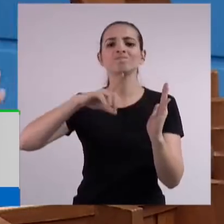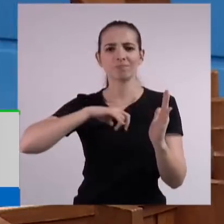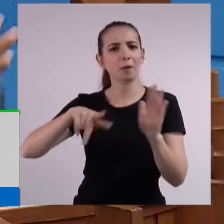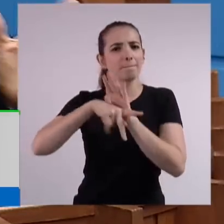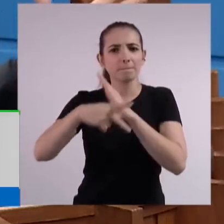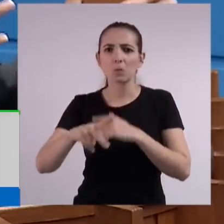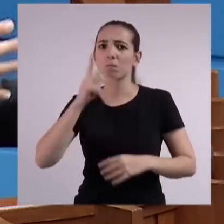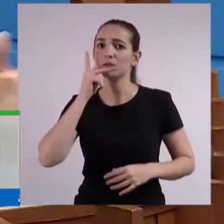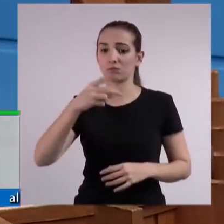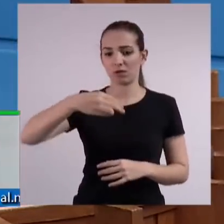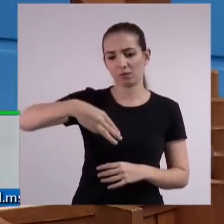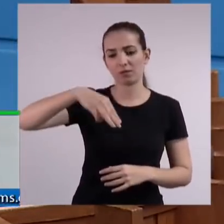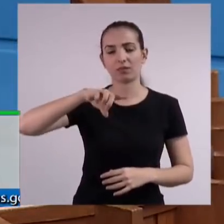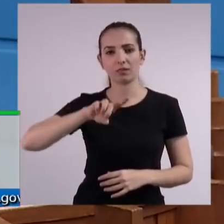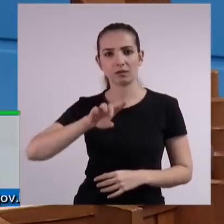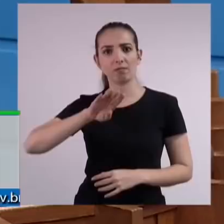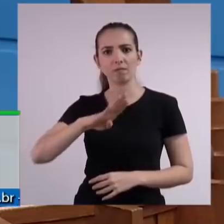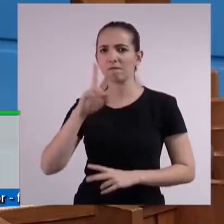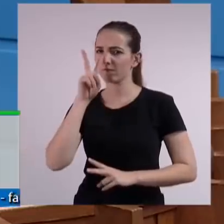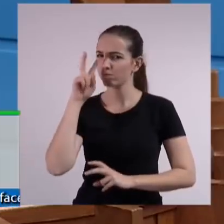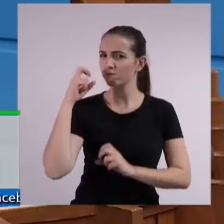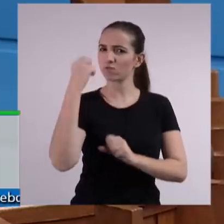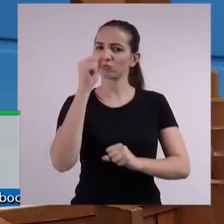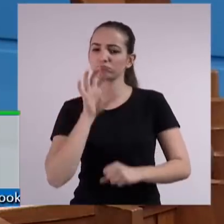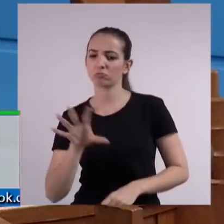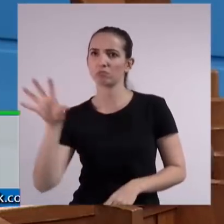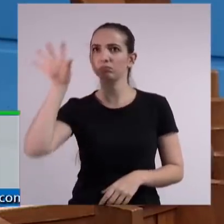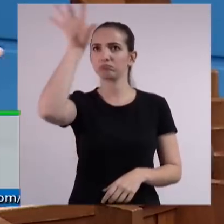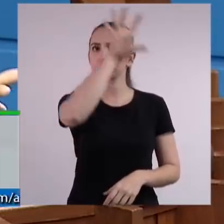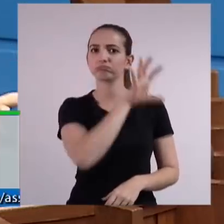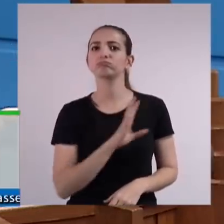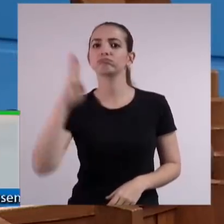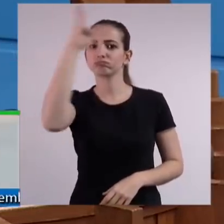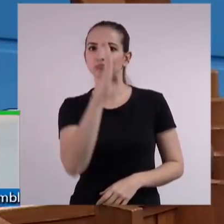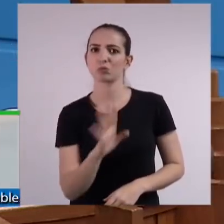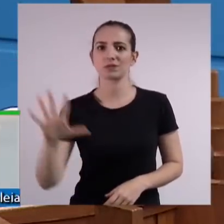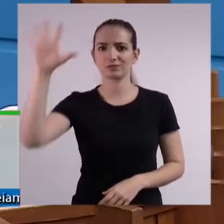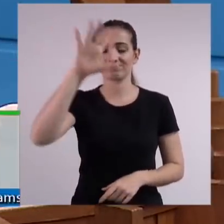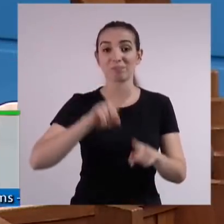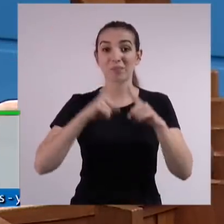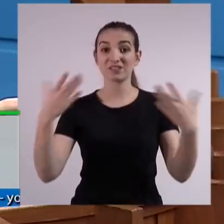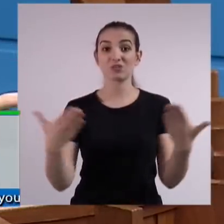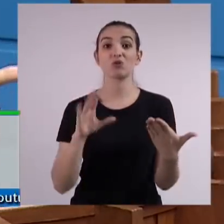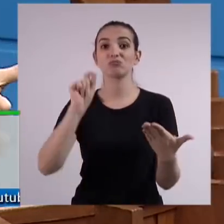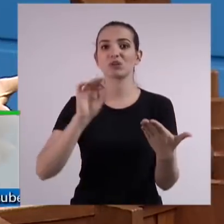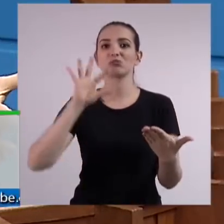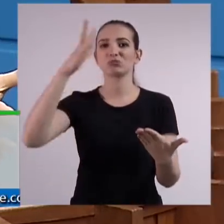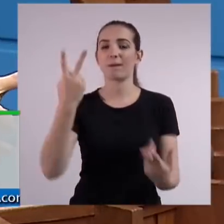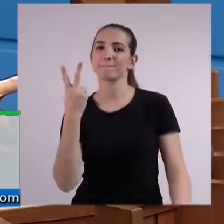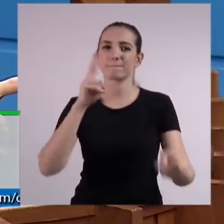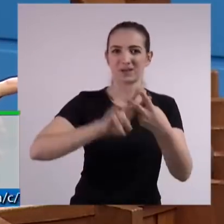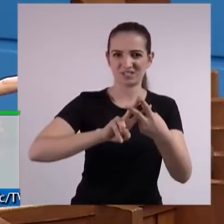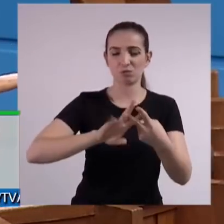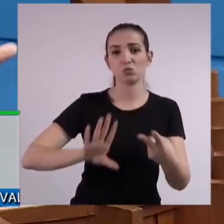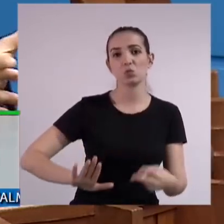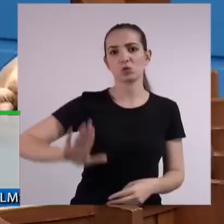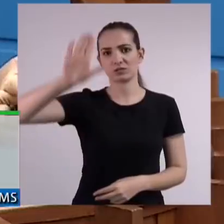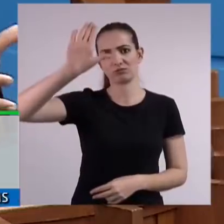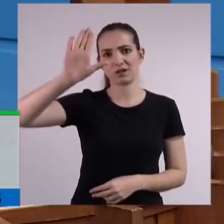sucessão de fatos ocorridos nos últimos dias. Primeiro, a prisão do então